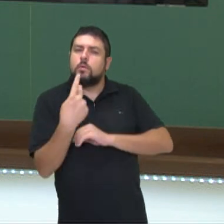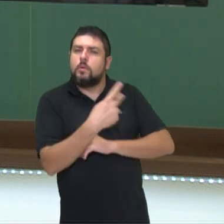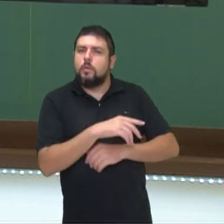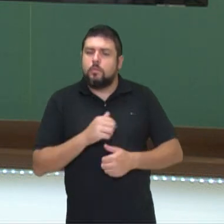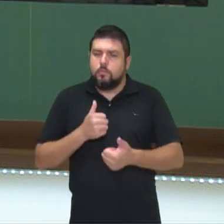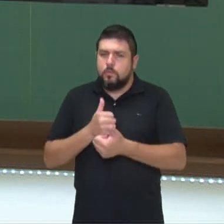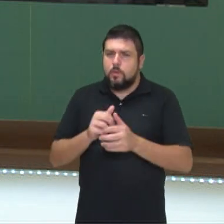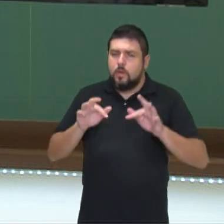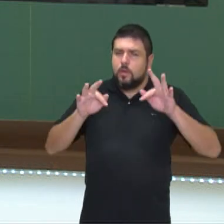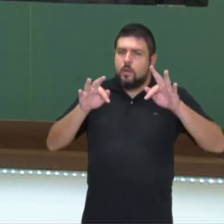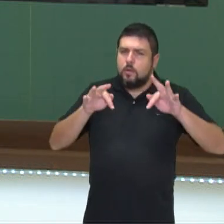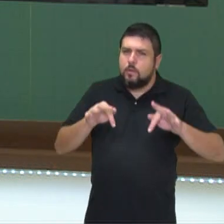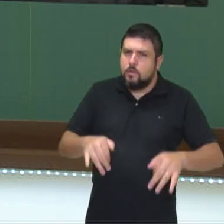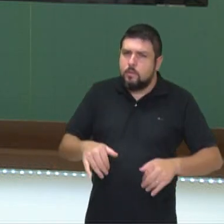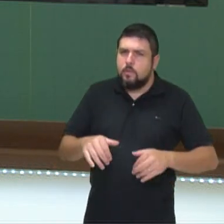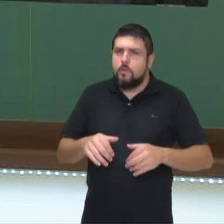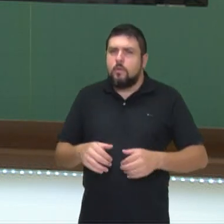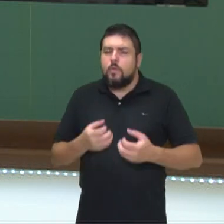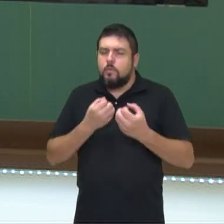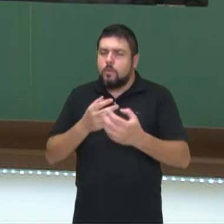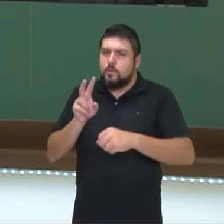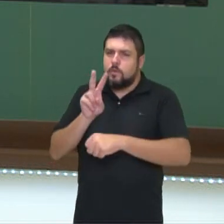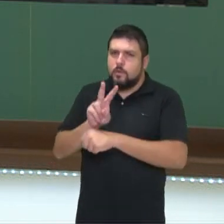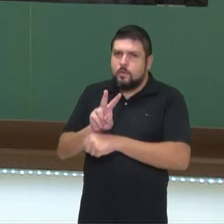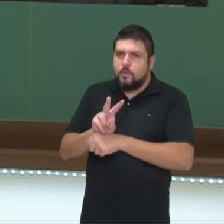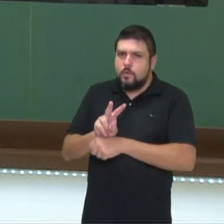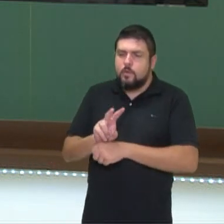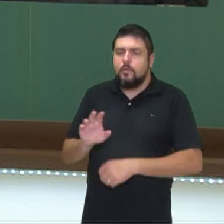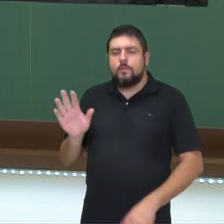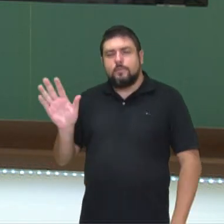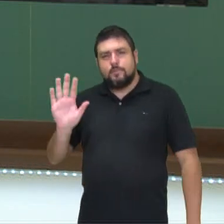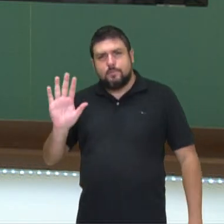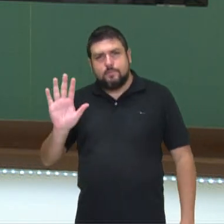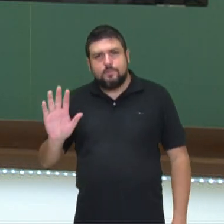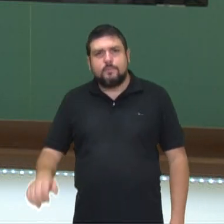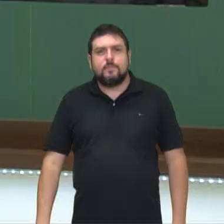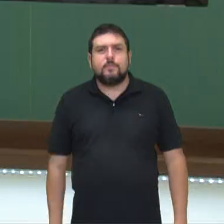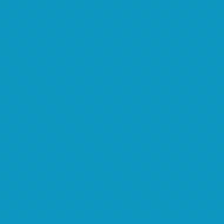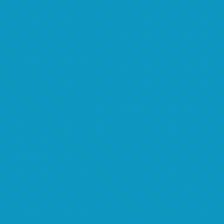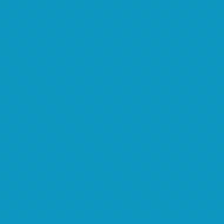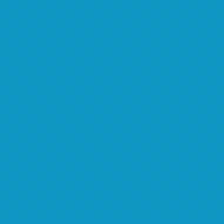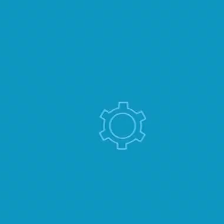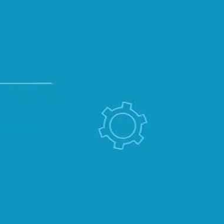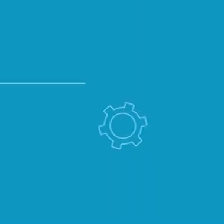Ficamos por aqui. Desejo a você dias melhores, continue bem e até a próxima!